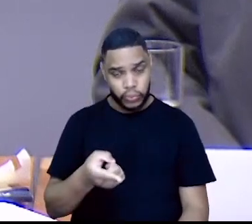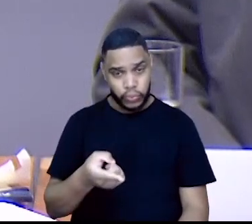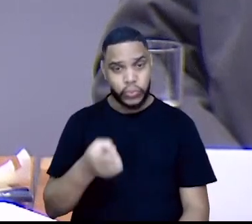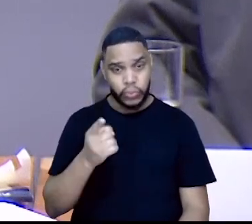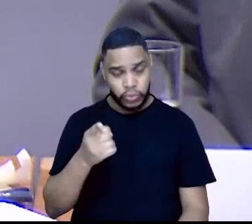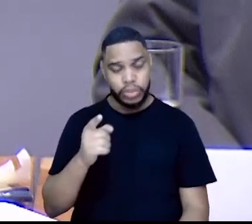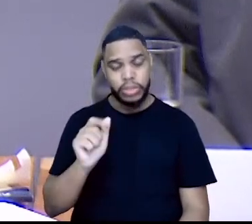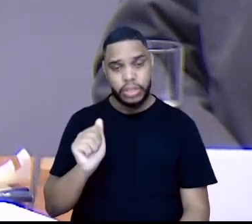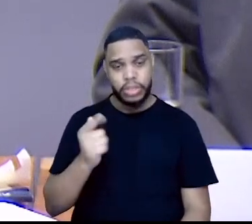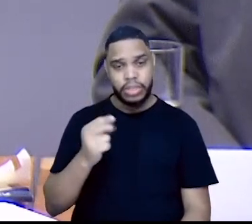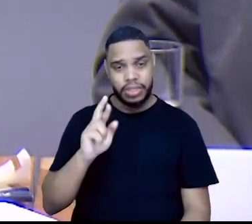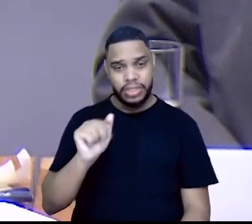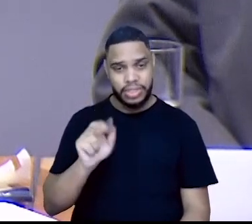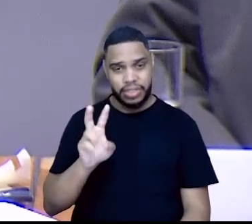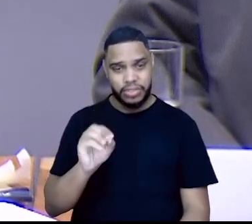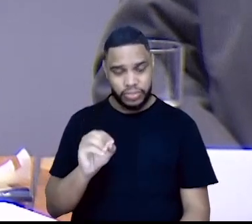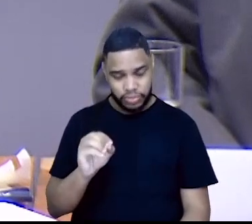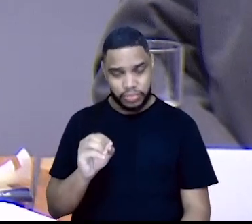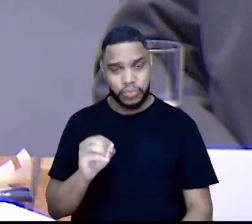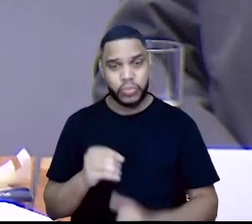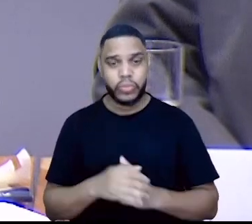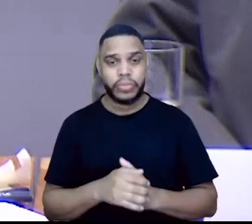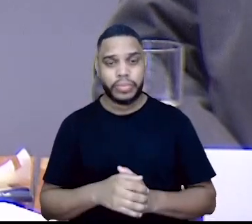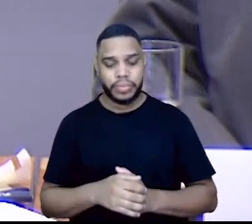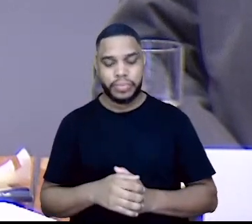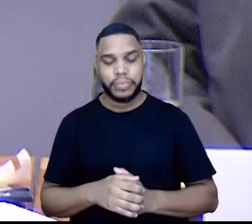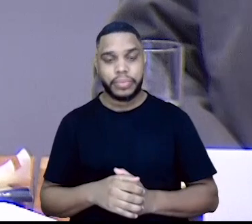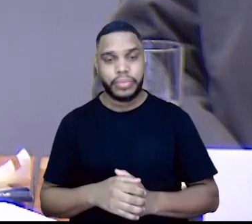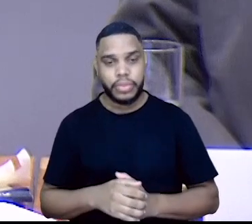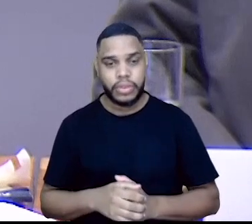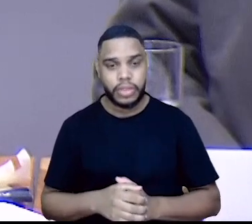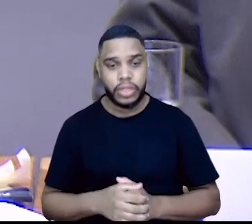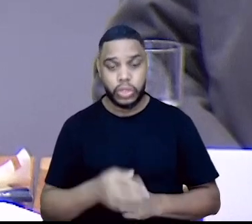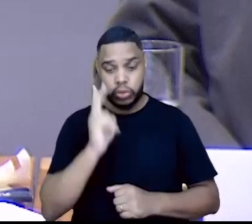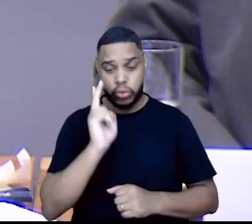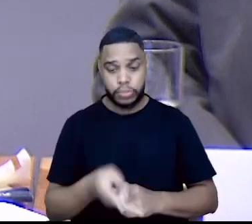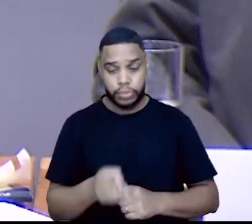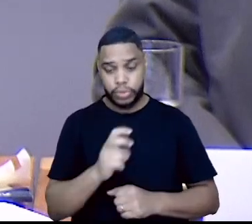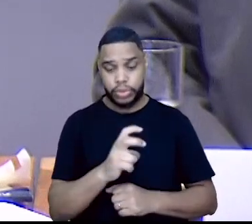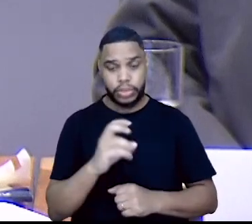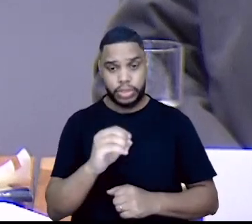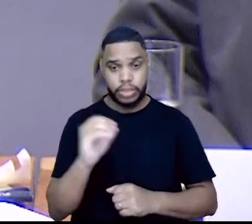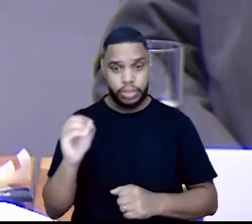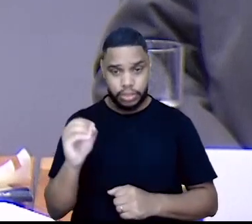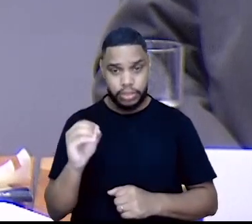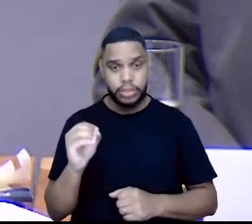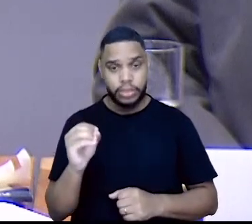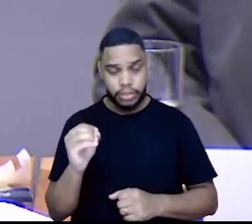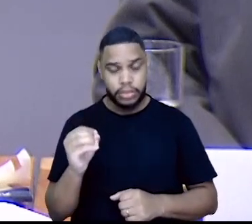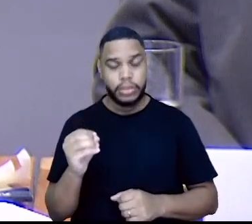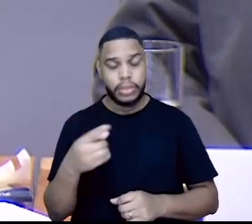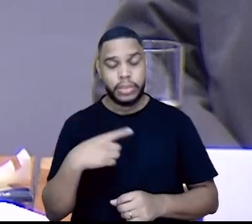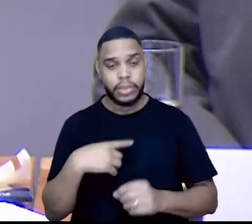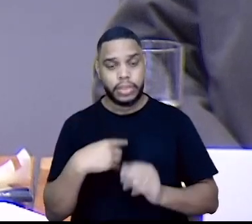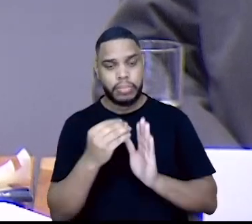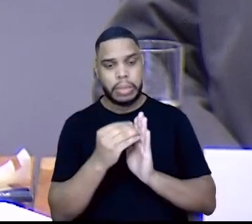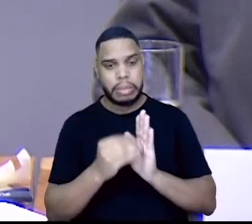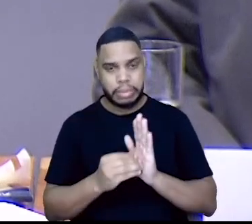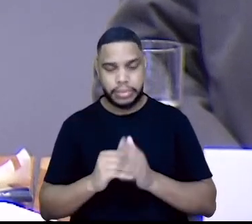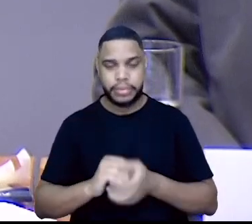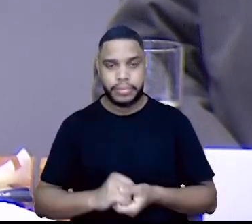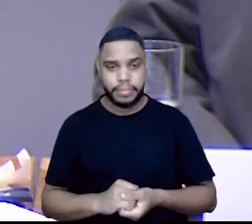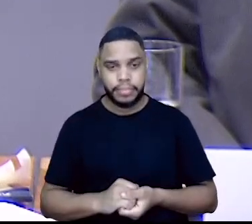agravo, ele inadmitiu e houve agravo, e cerca de 2.500 ares foram interpostos.